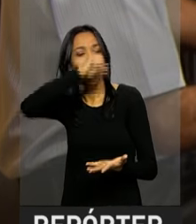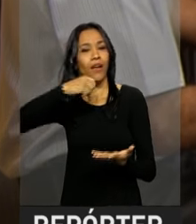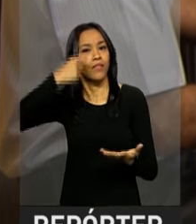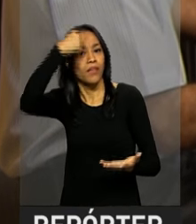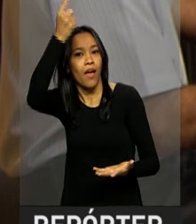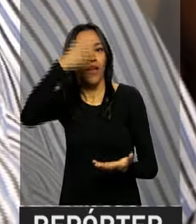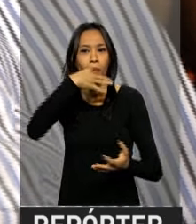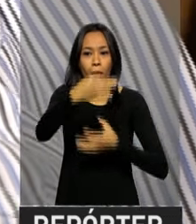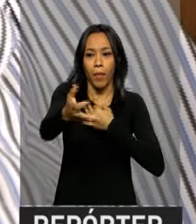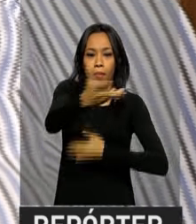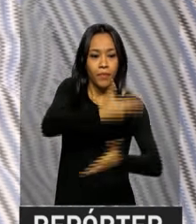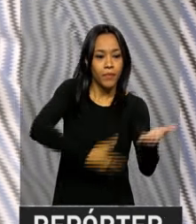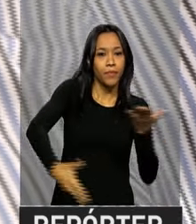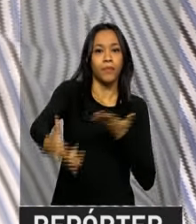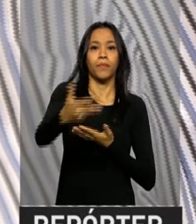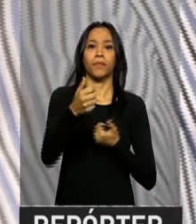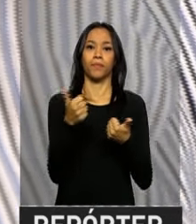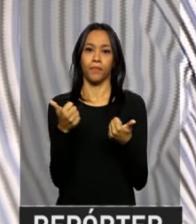de